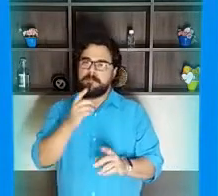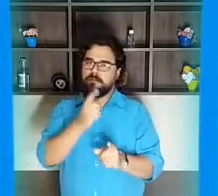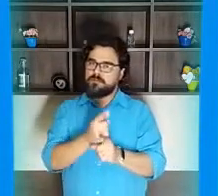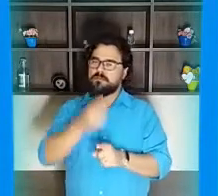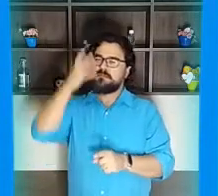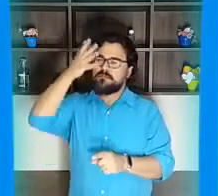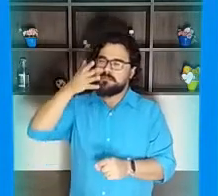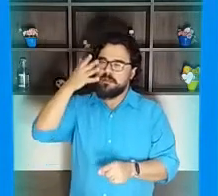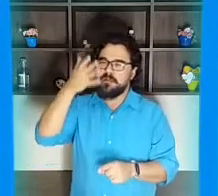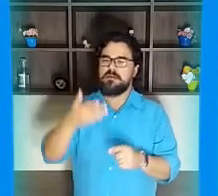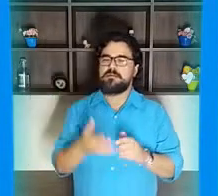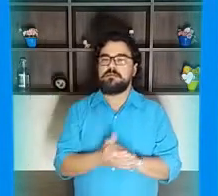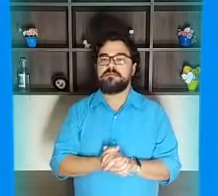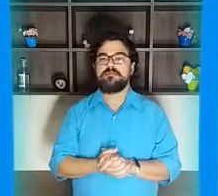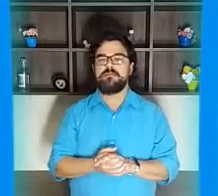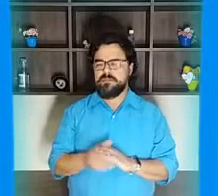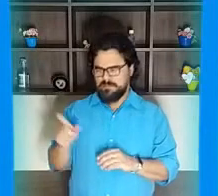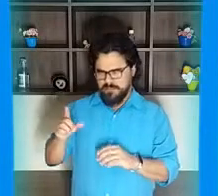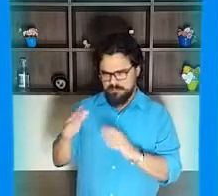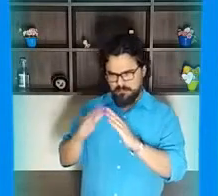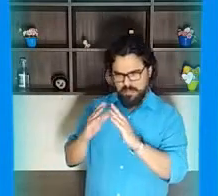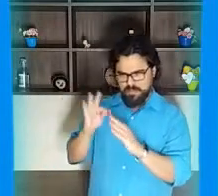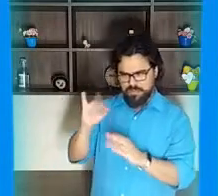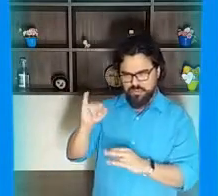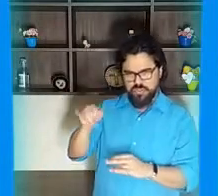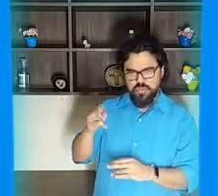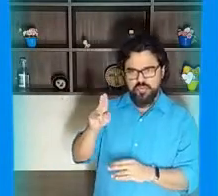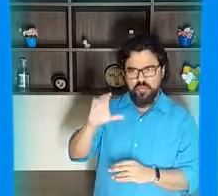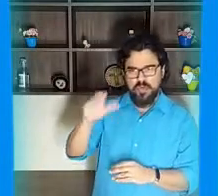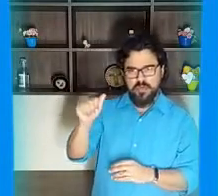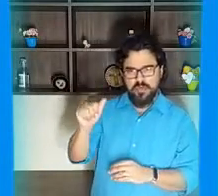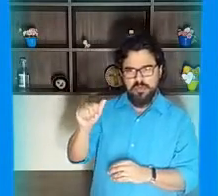vizinhos, vocês estão aqui na Tijuca, não são? No Andaraí.